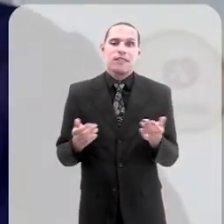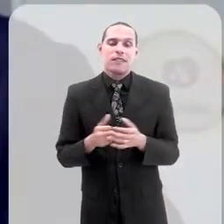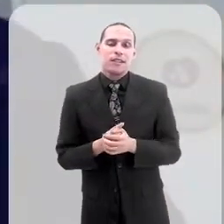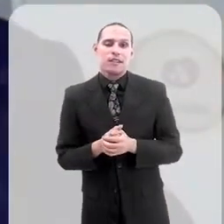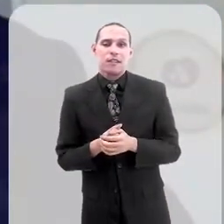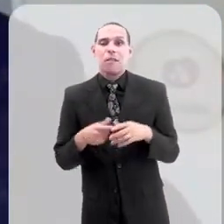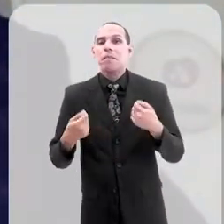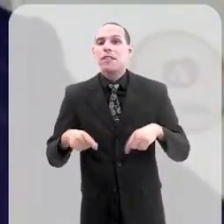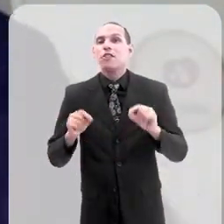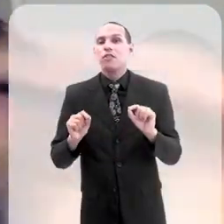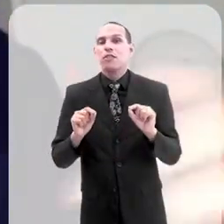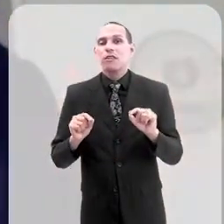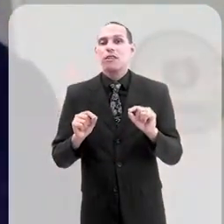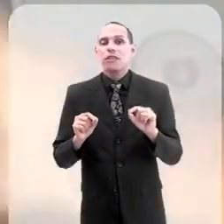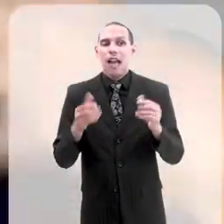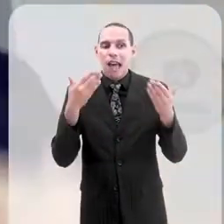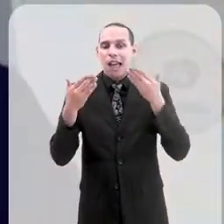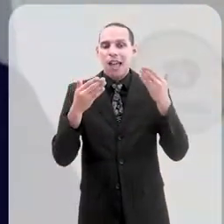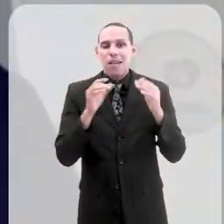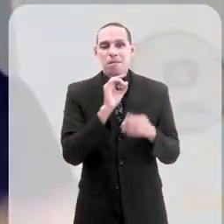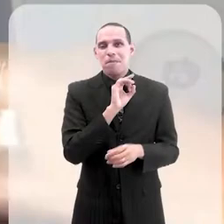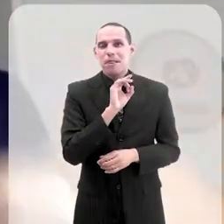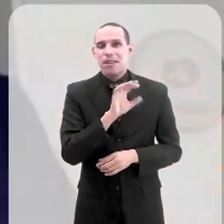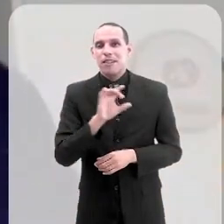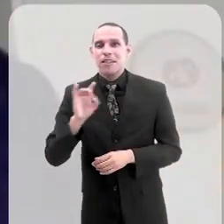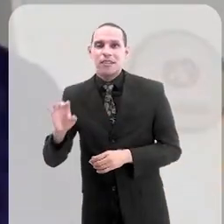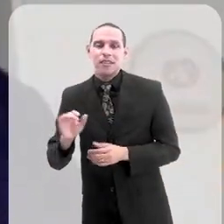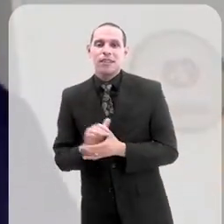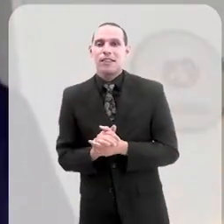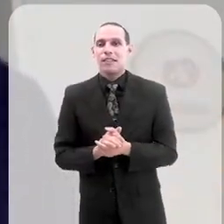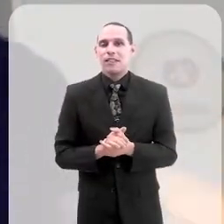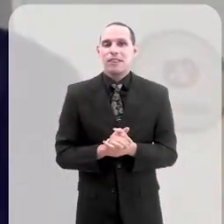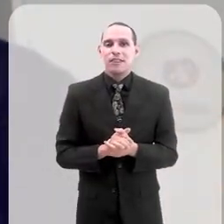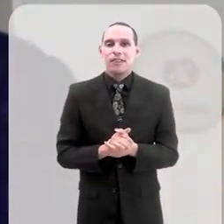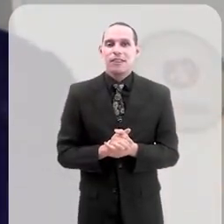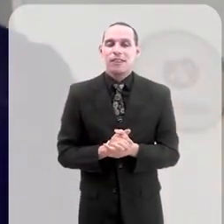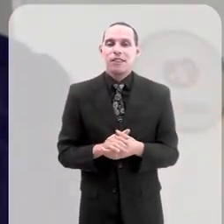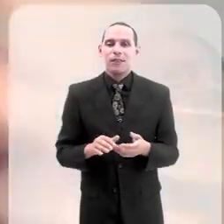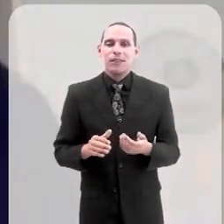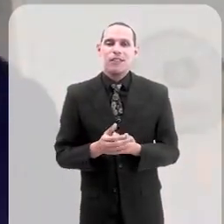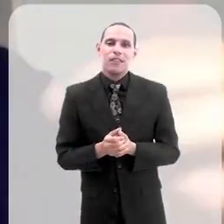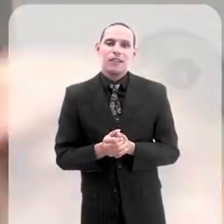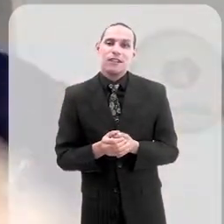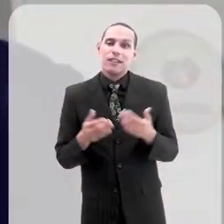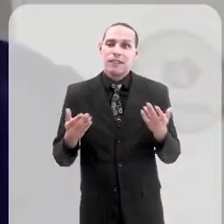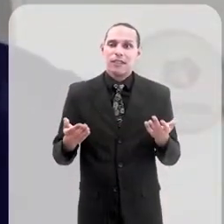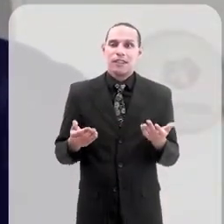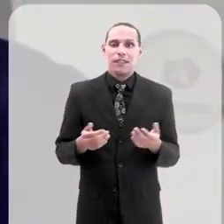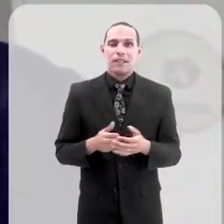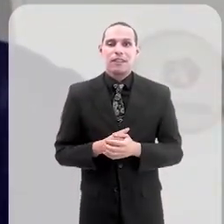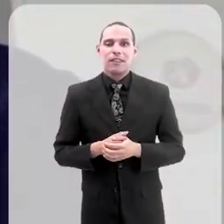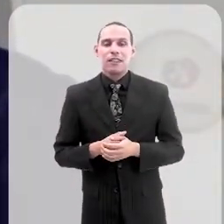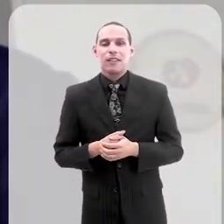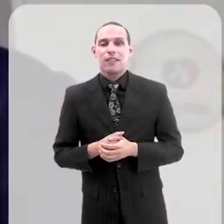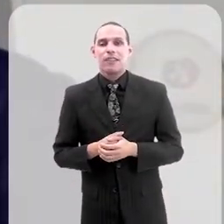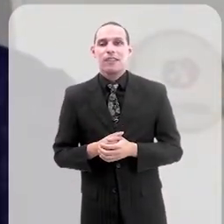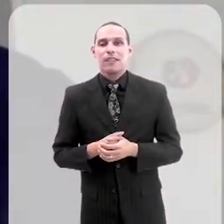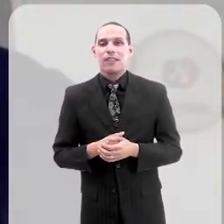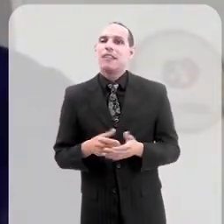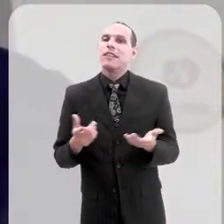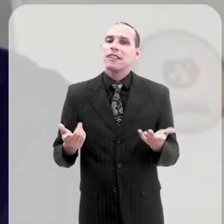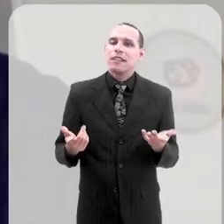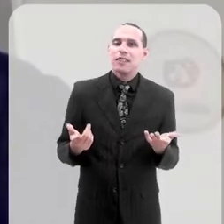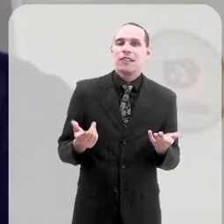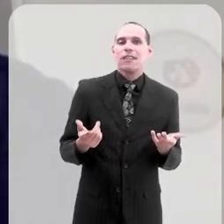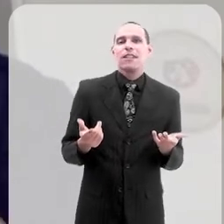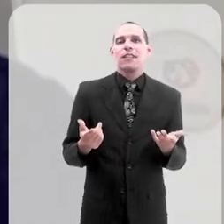eles iam para atendimentos específicos. E eu, como fono, tinha lá minha salinha, né, recém-formada, toda arrumadinha, bandinha,